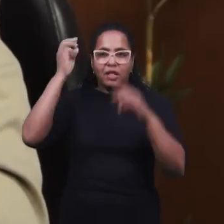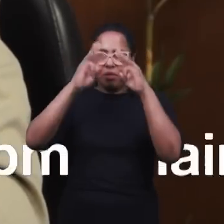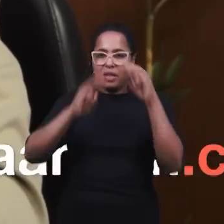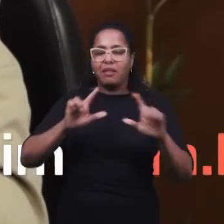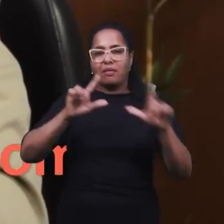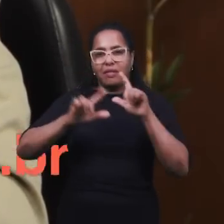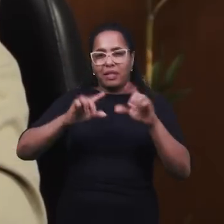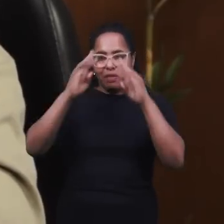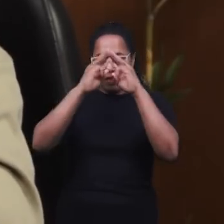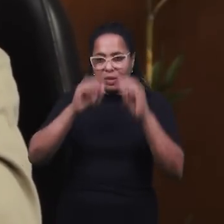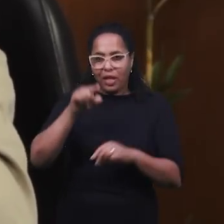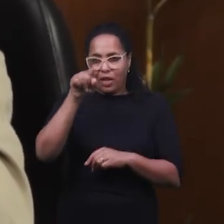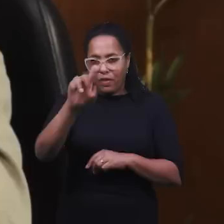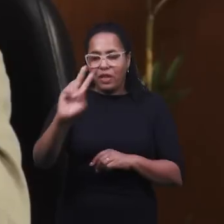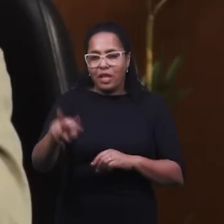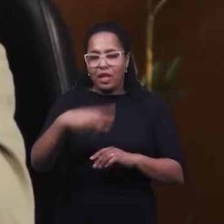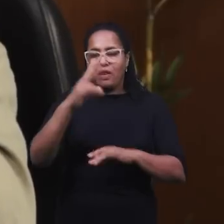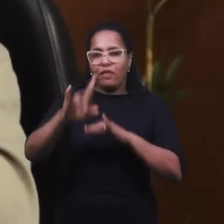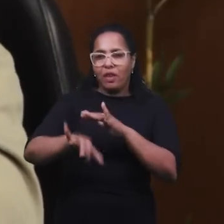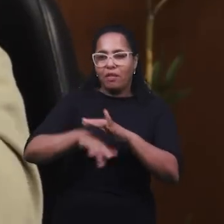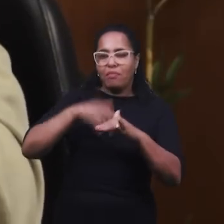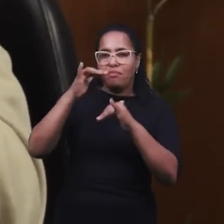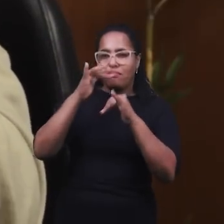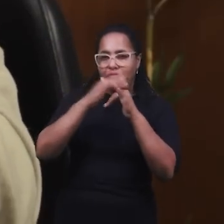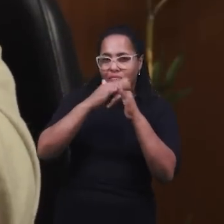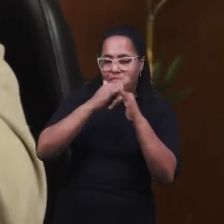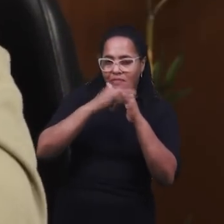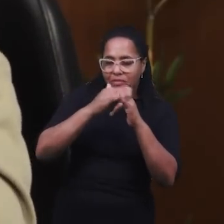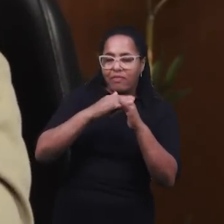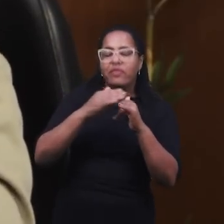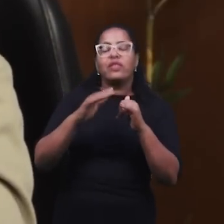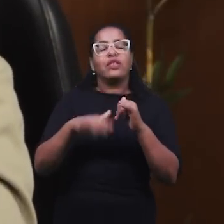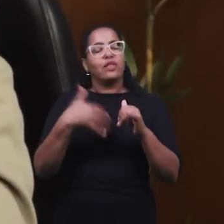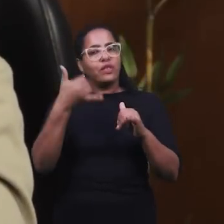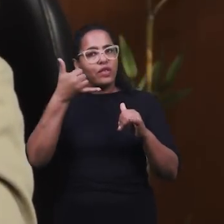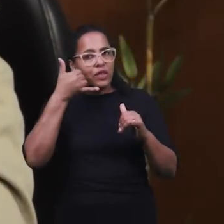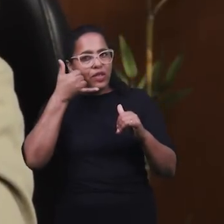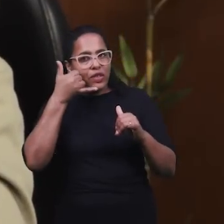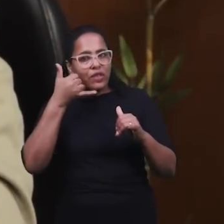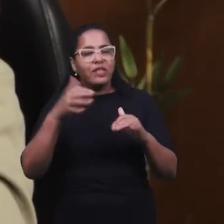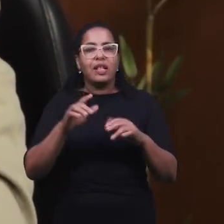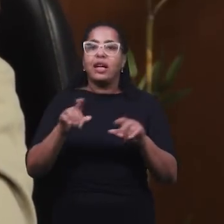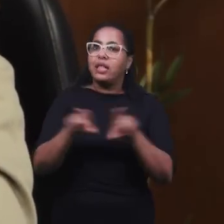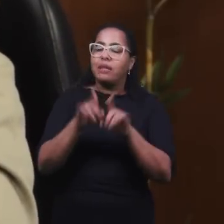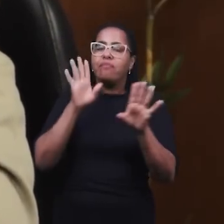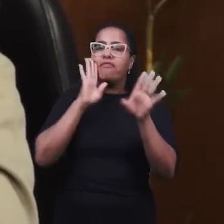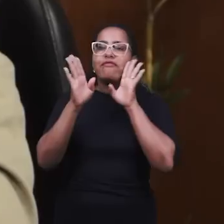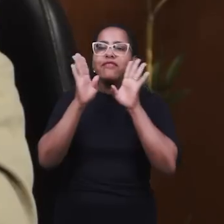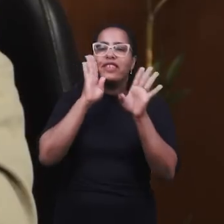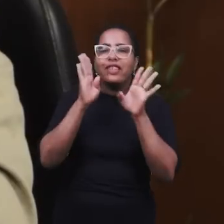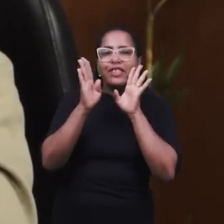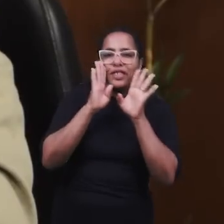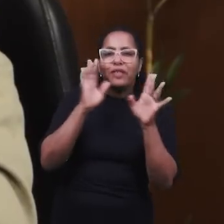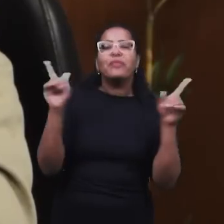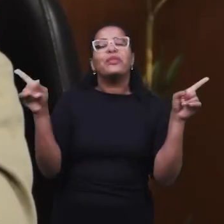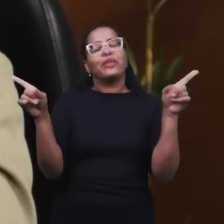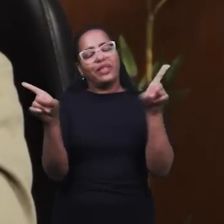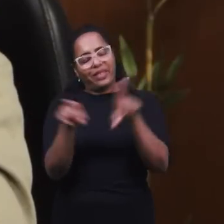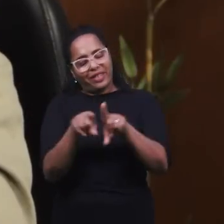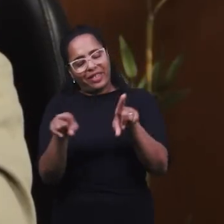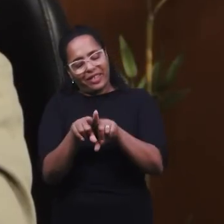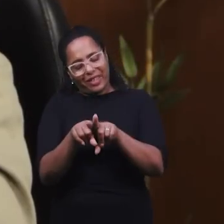gente então chega ao final de mais uma edição do programa Conversas Bíblicas e já está feito para você também o convite para estarmos juntos na próxima quinta-feira, a